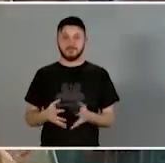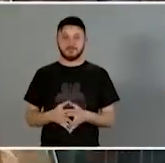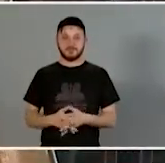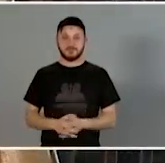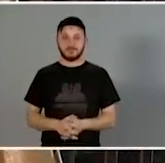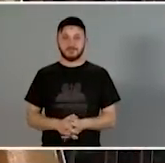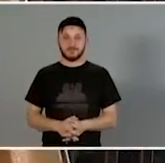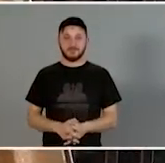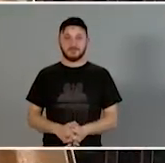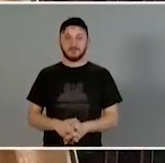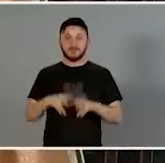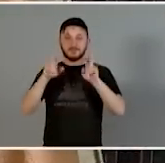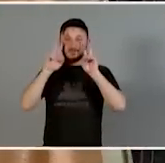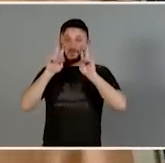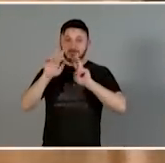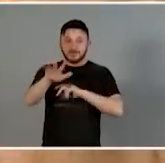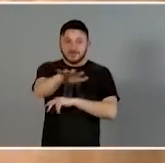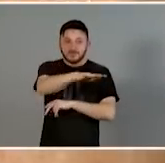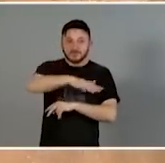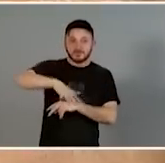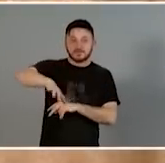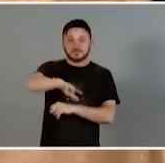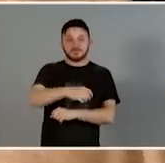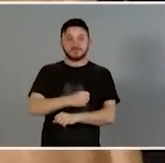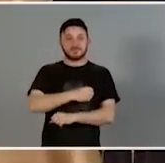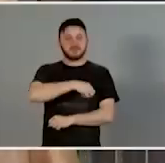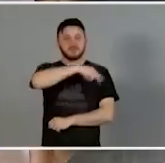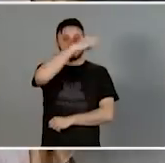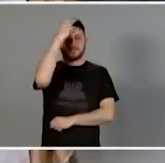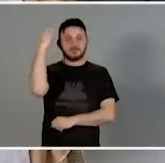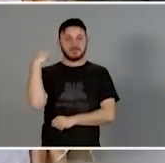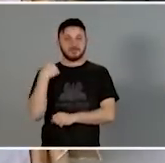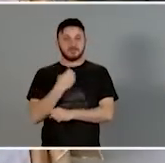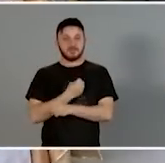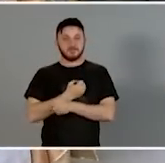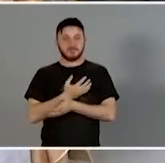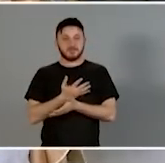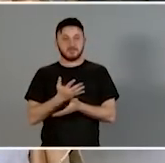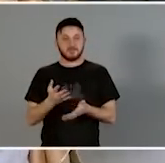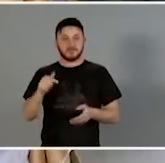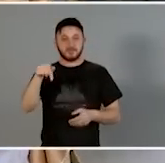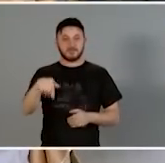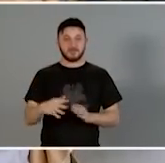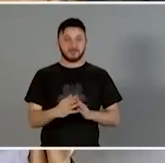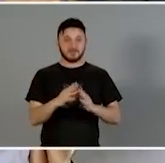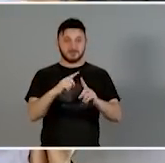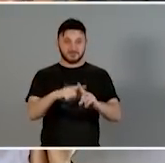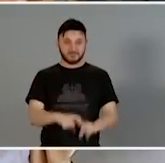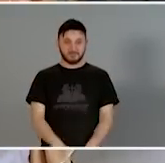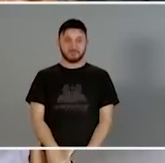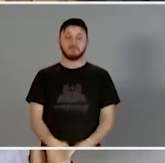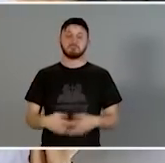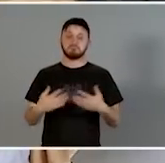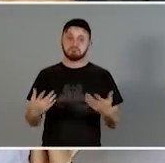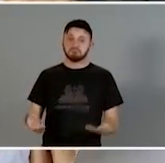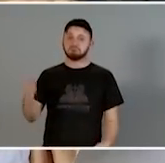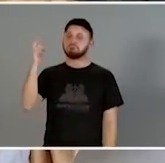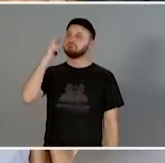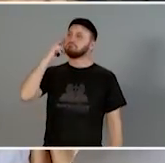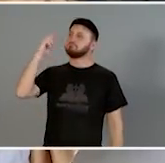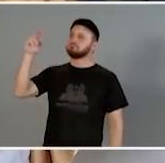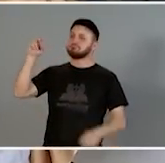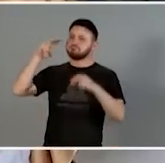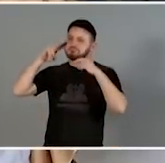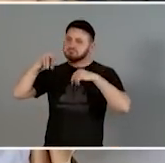ao olhar a multidão, o Senhor então